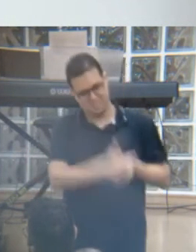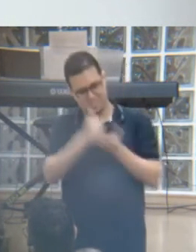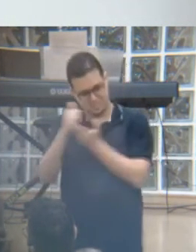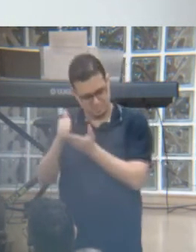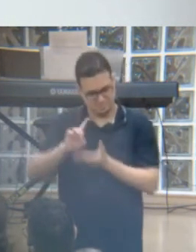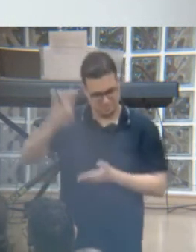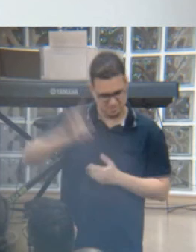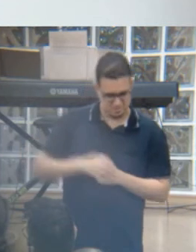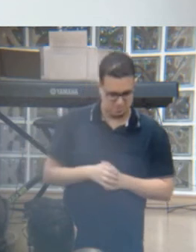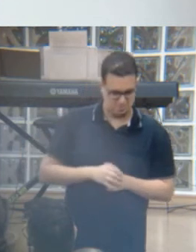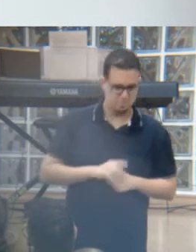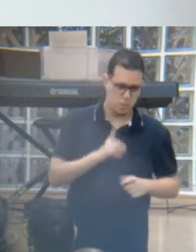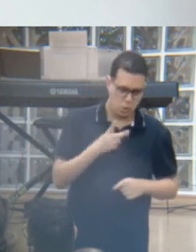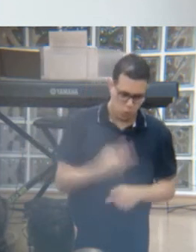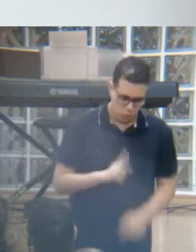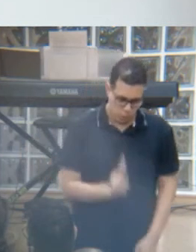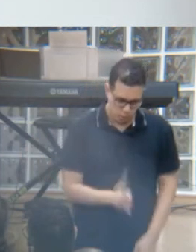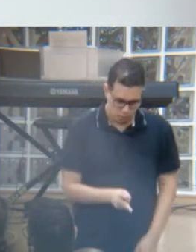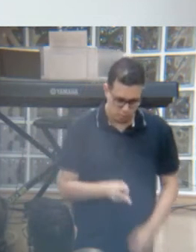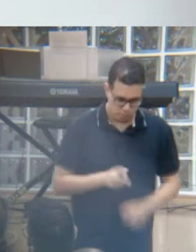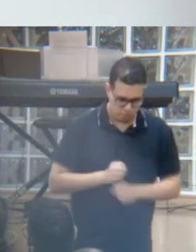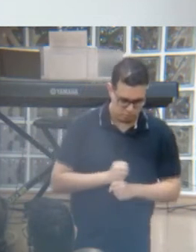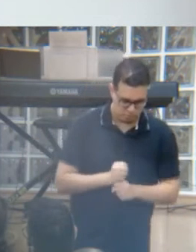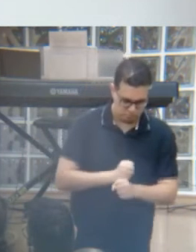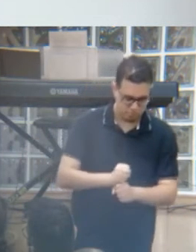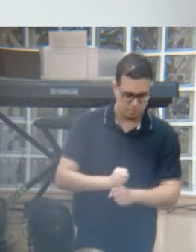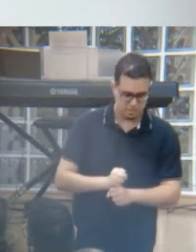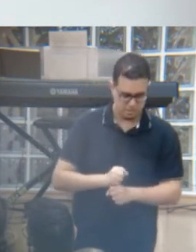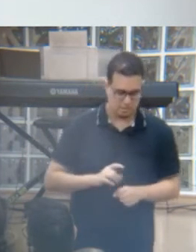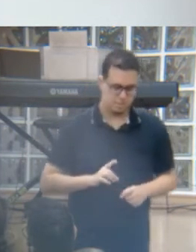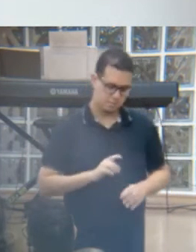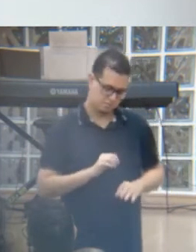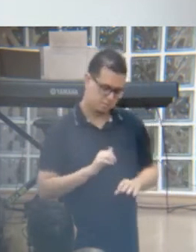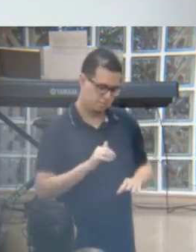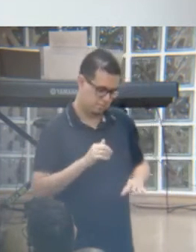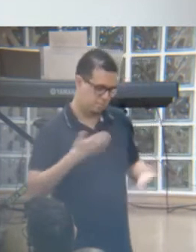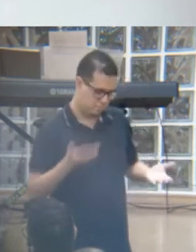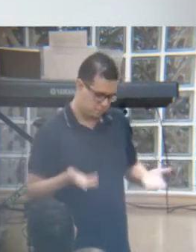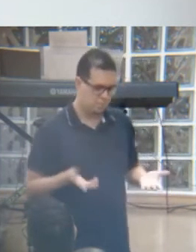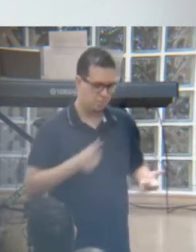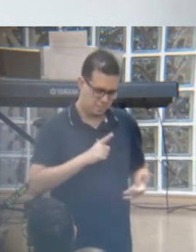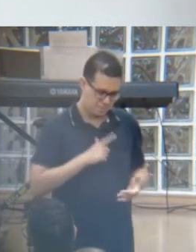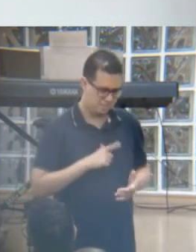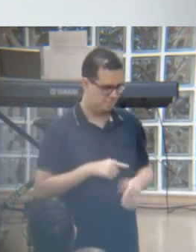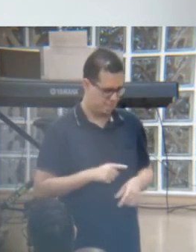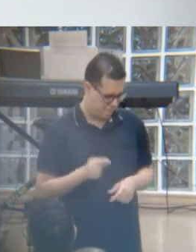aquele filho que eu queria que você sacrificasse. É este filho de Abraão.